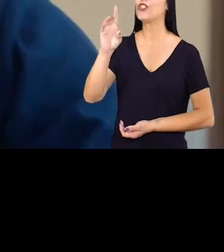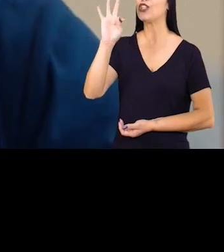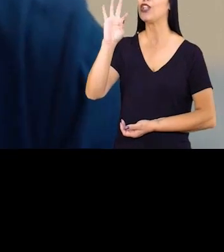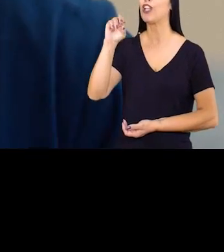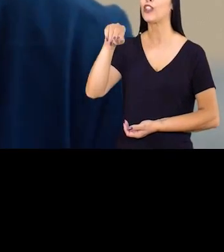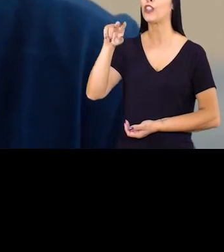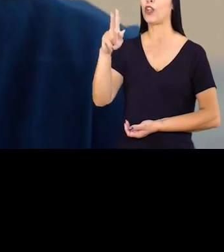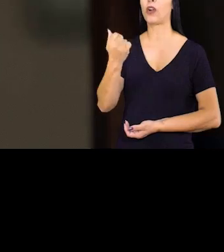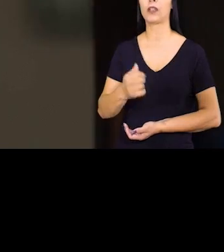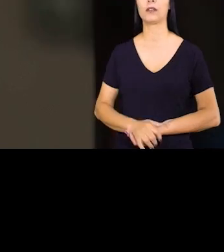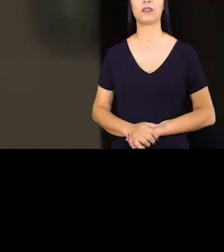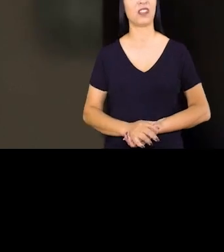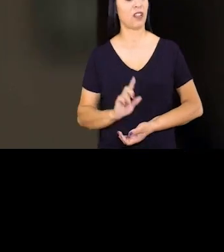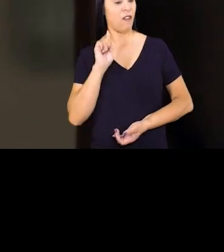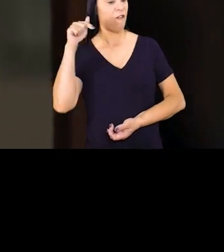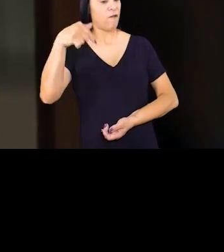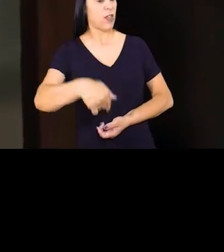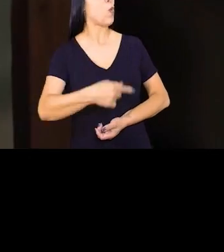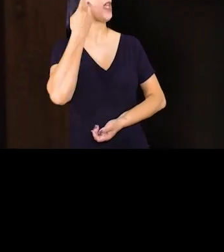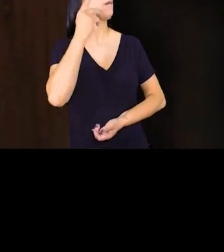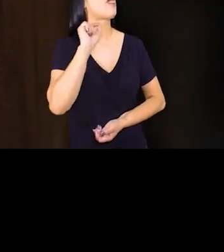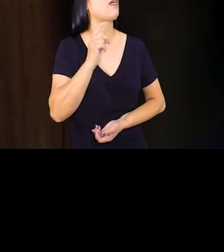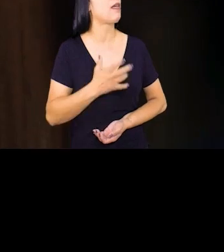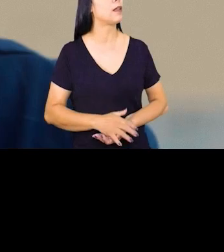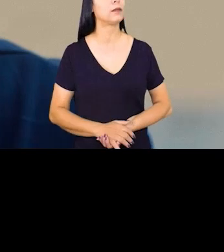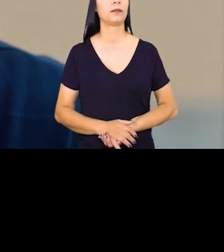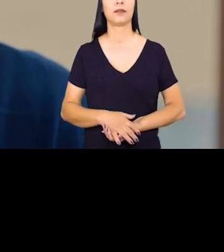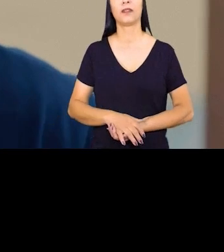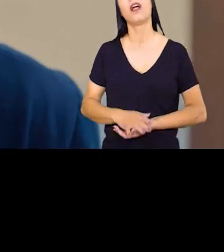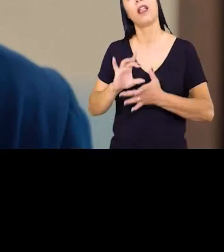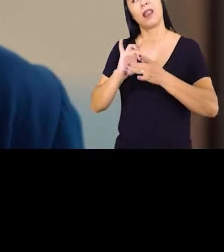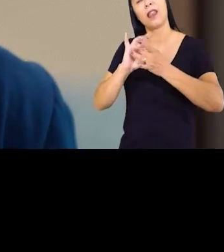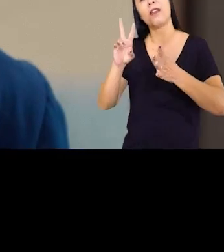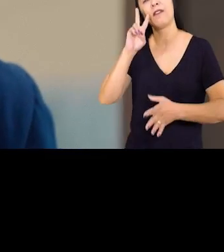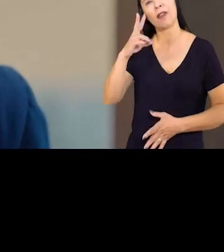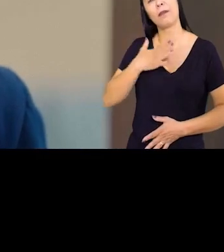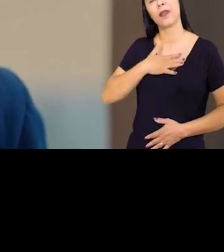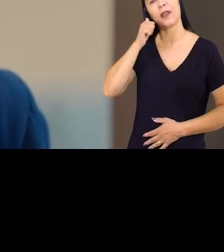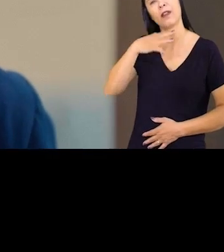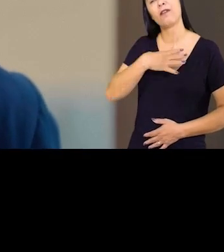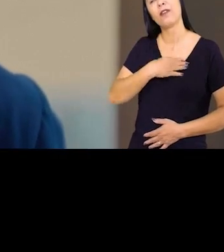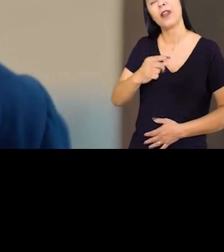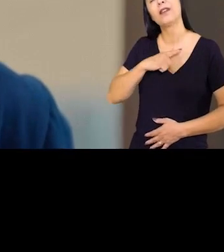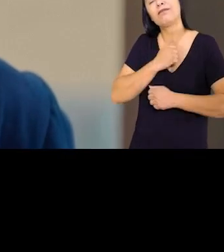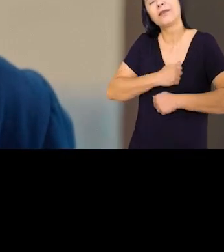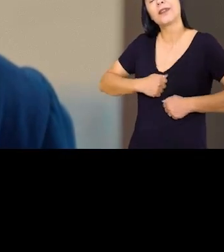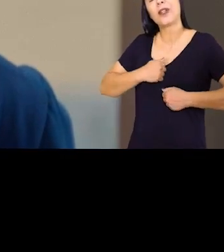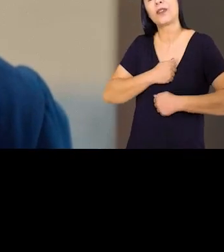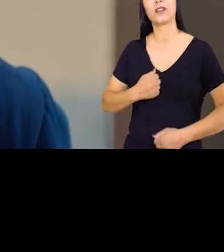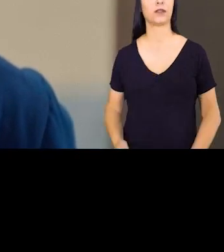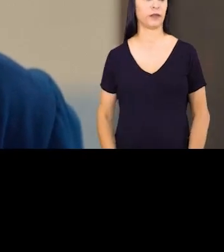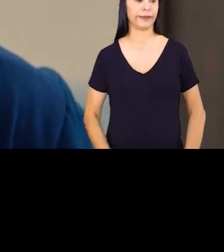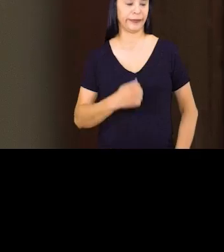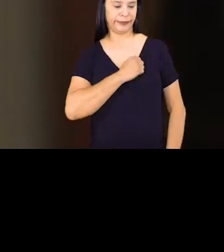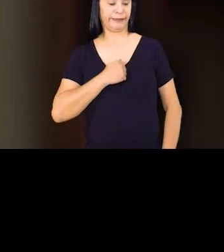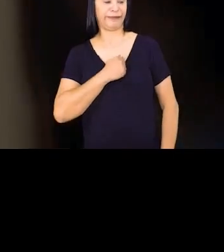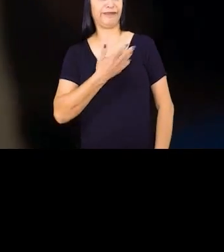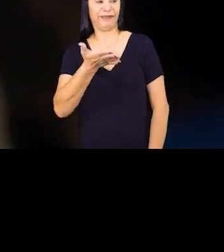Bom dia, dona Tonha. O que você tá fazendo aqui? Deixa eu ver minha filha. Tô com